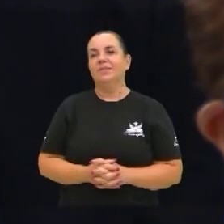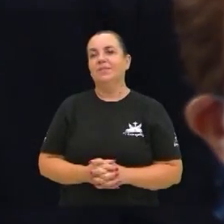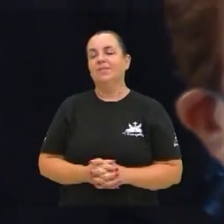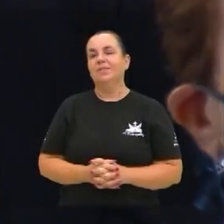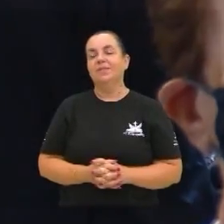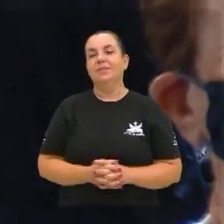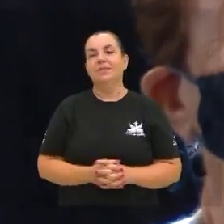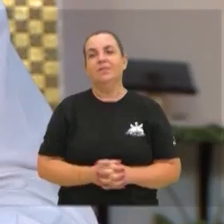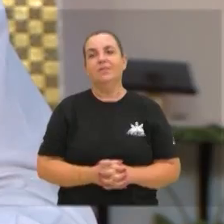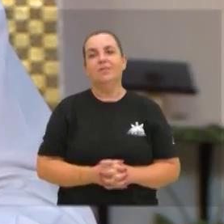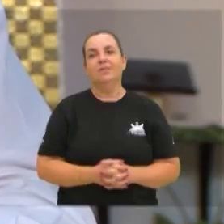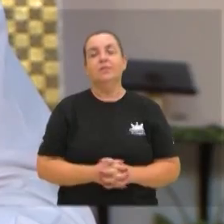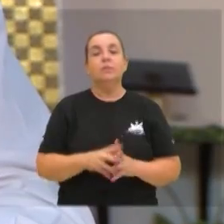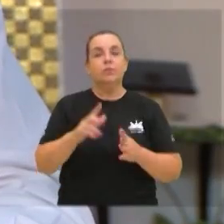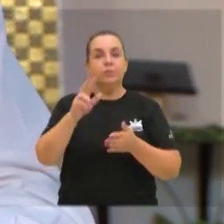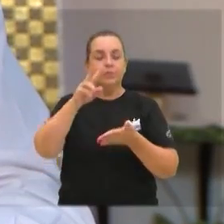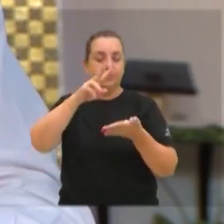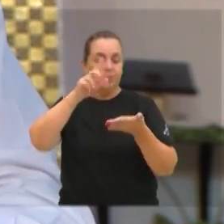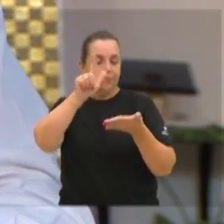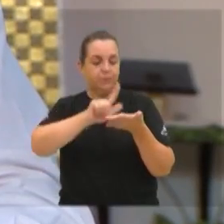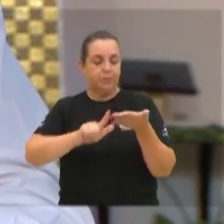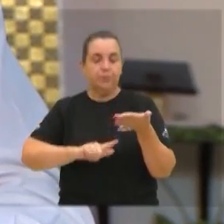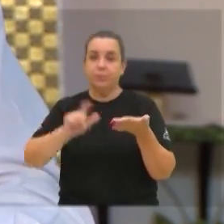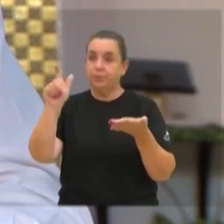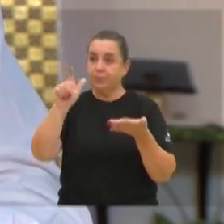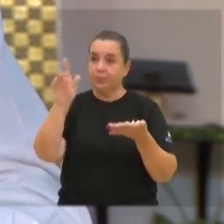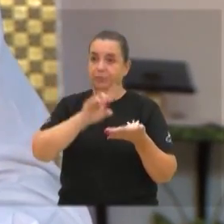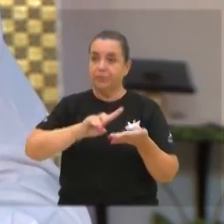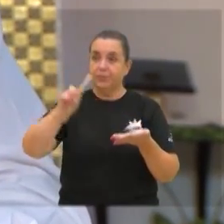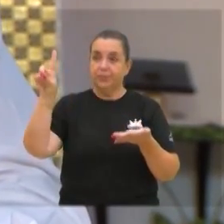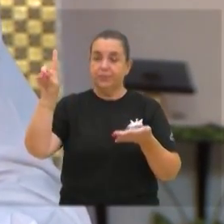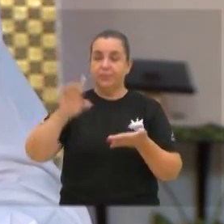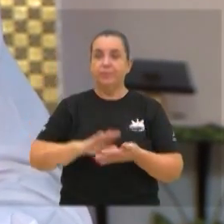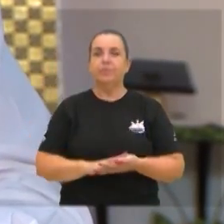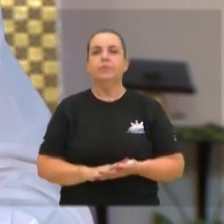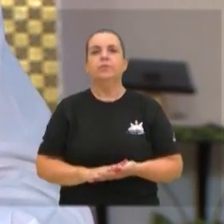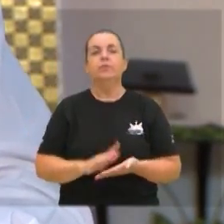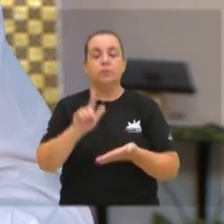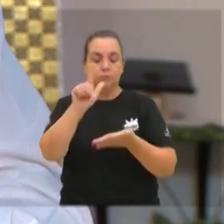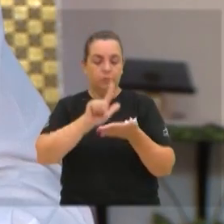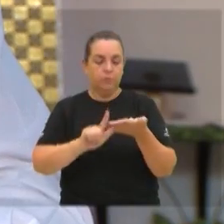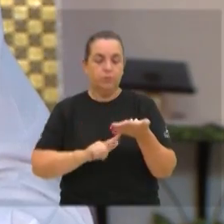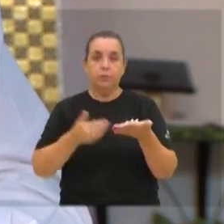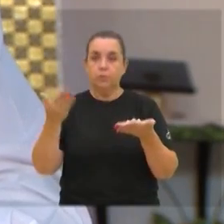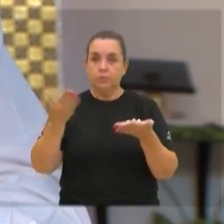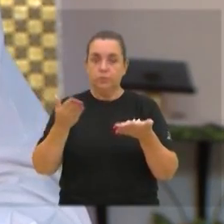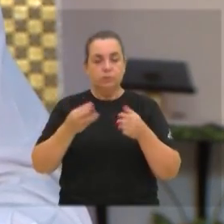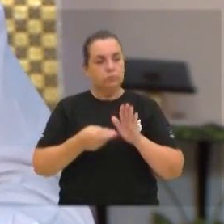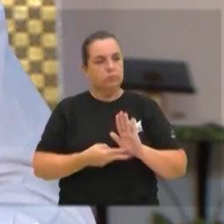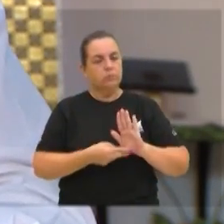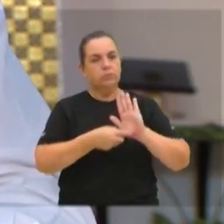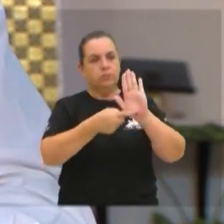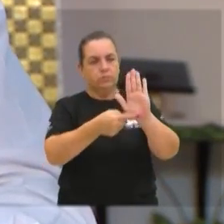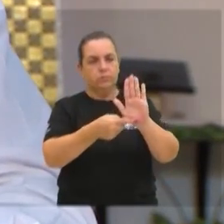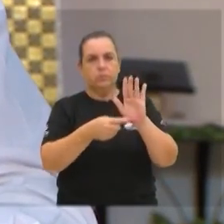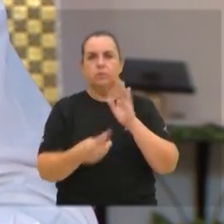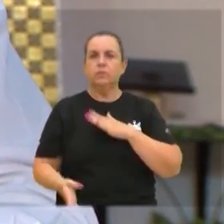Amém. Liturgia da Palavra. A liturgia evidencia